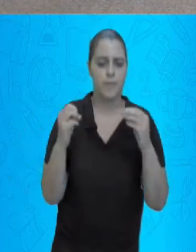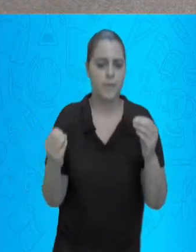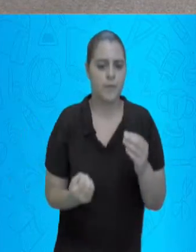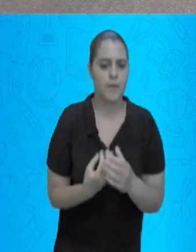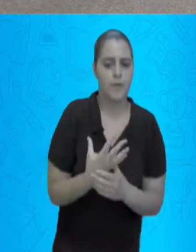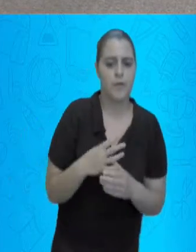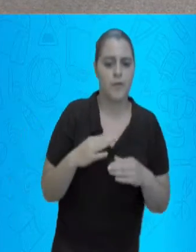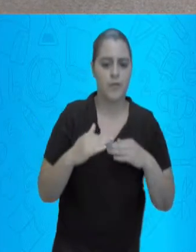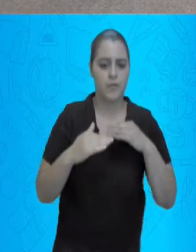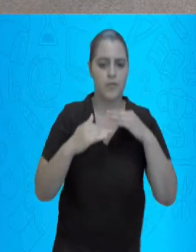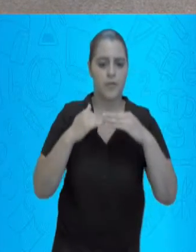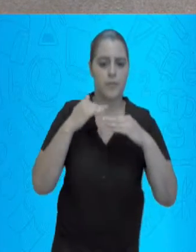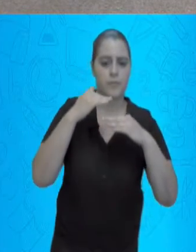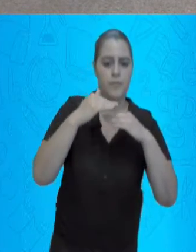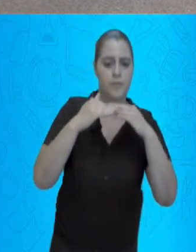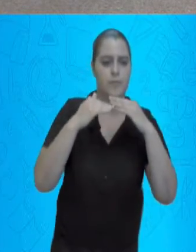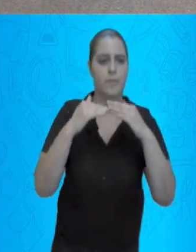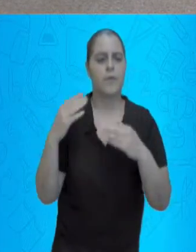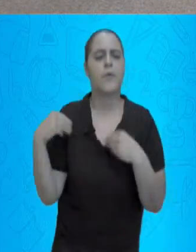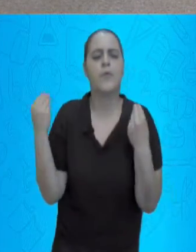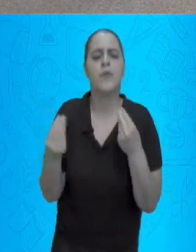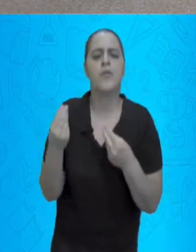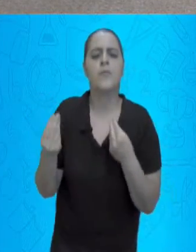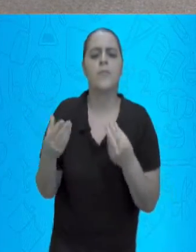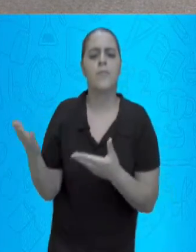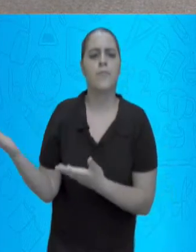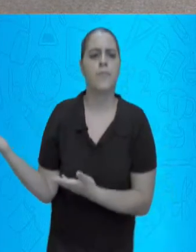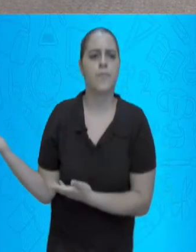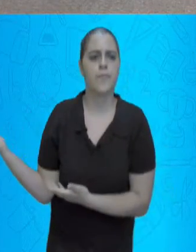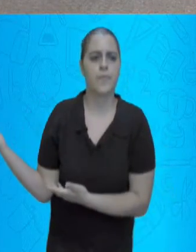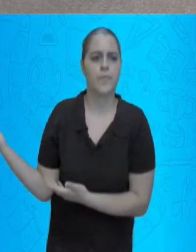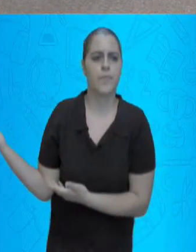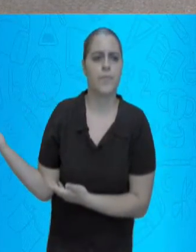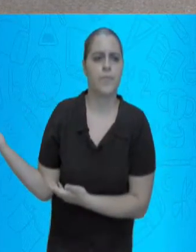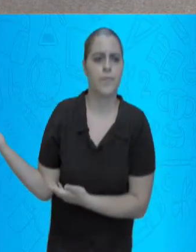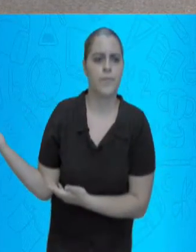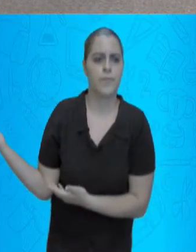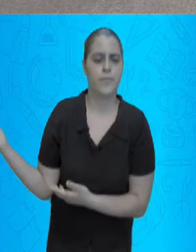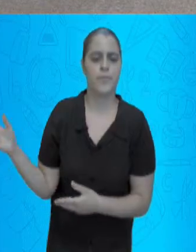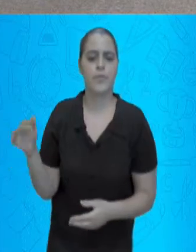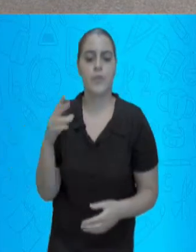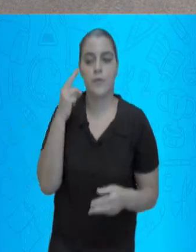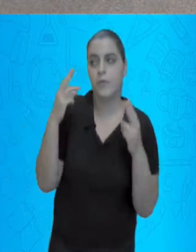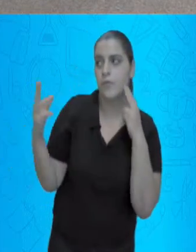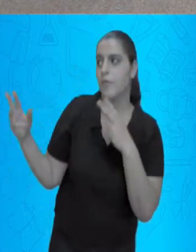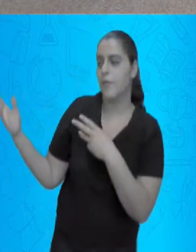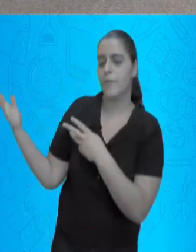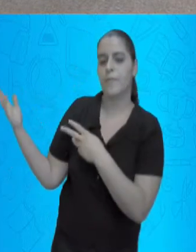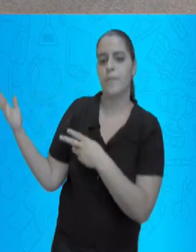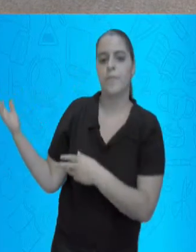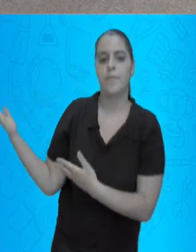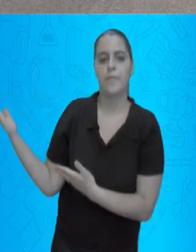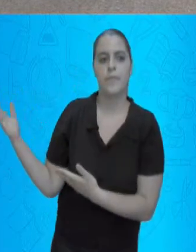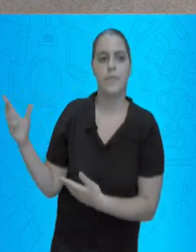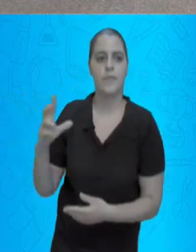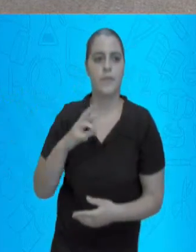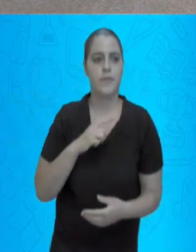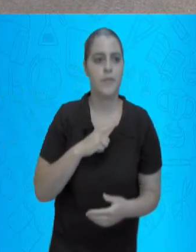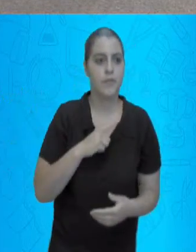dos sedimentos, o que aconteceu? Exatamente isso. Observe que